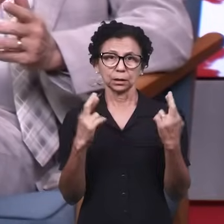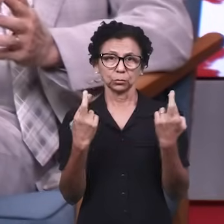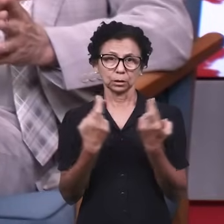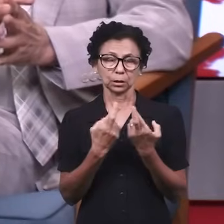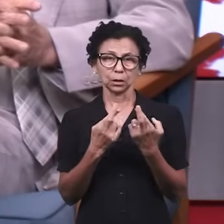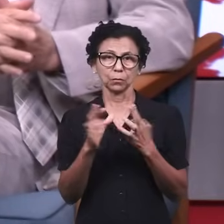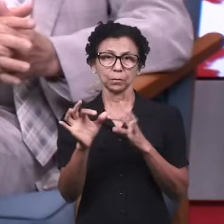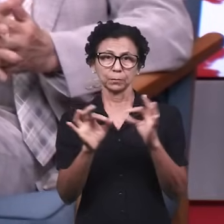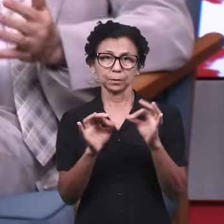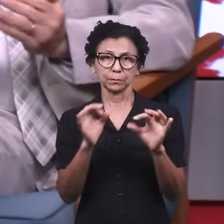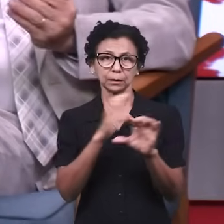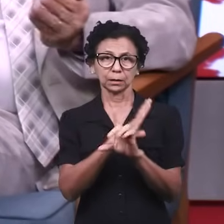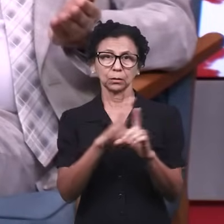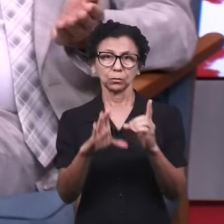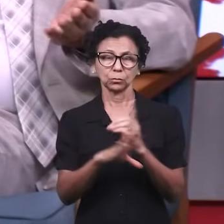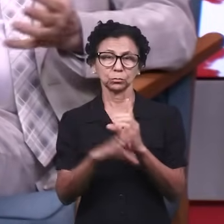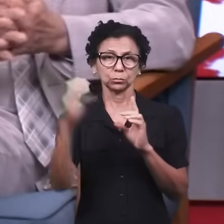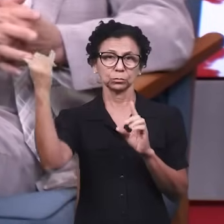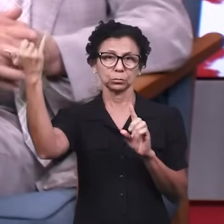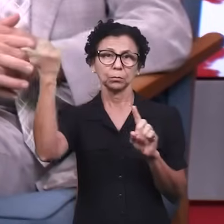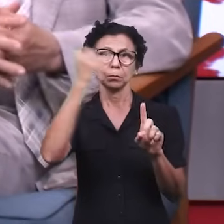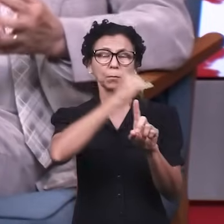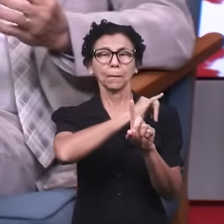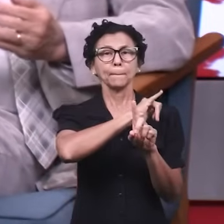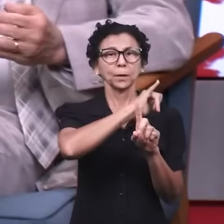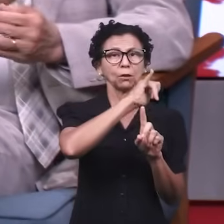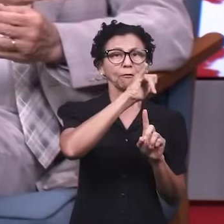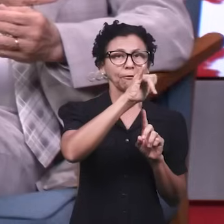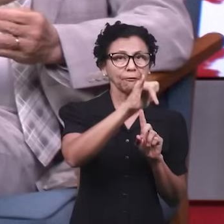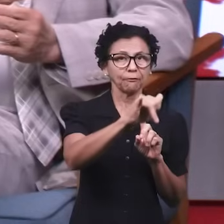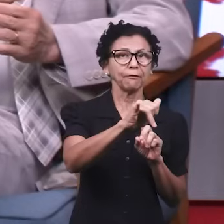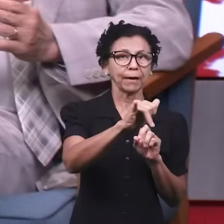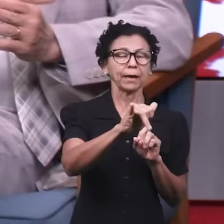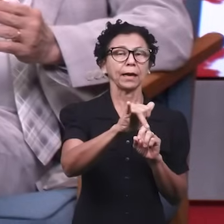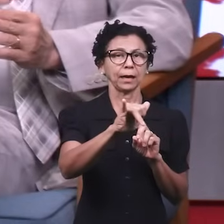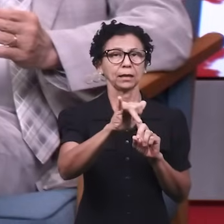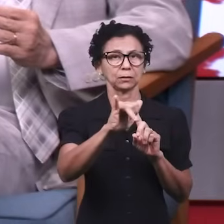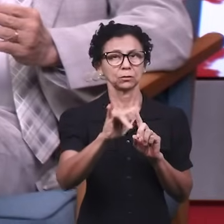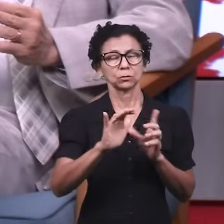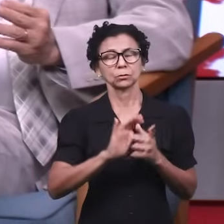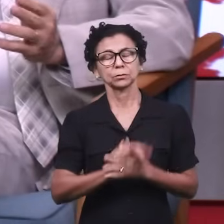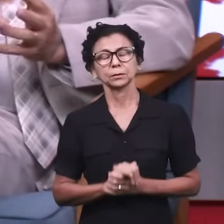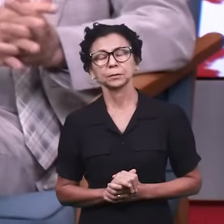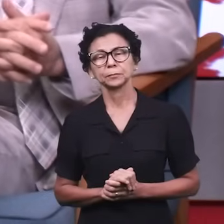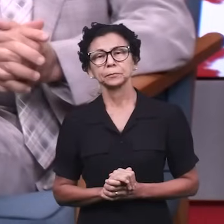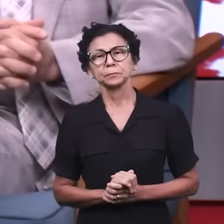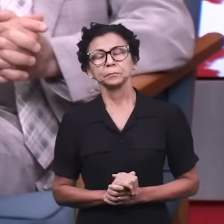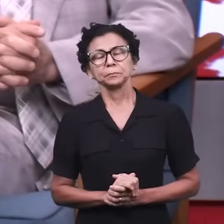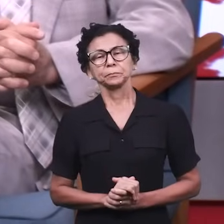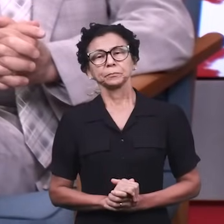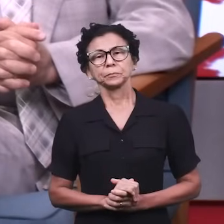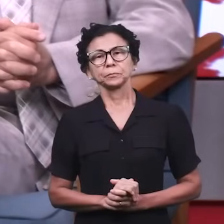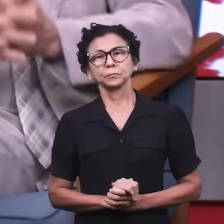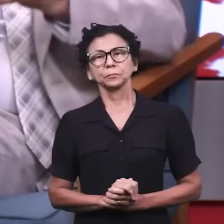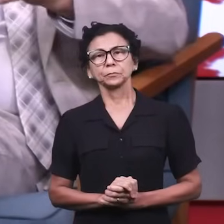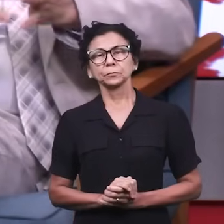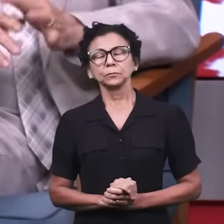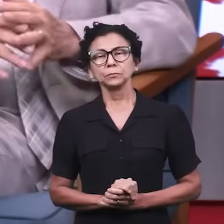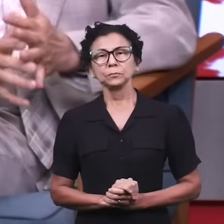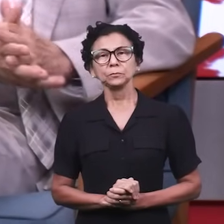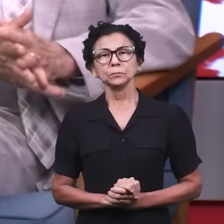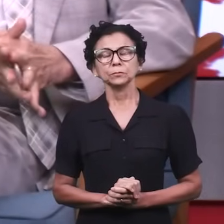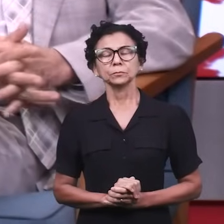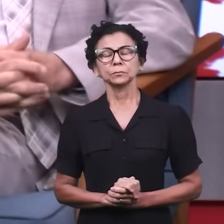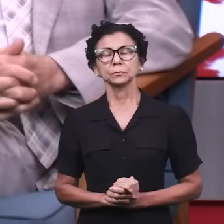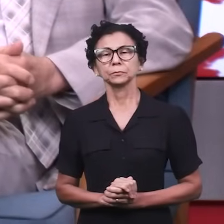naquilo, a preparação do culto profético, né? A preparação para o culto que ia acontecer. Desse